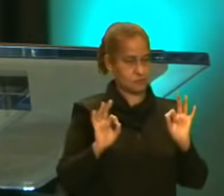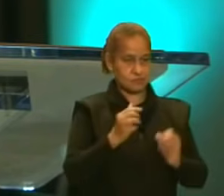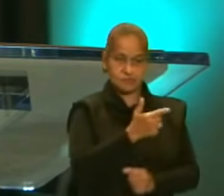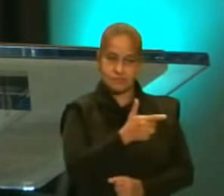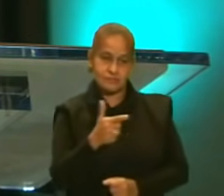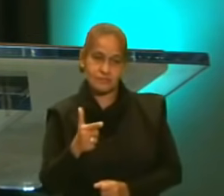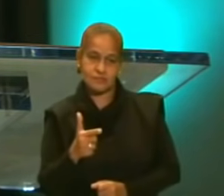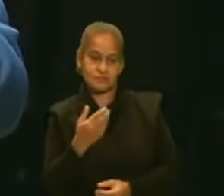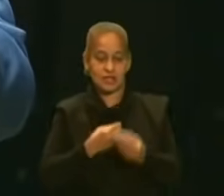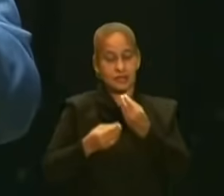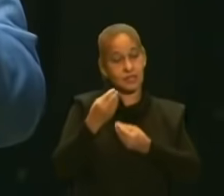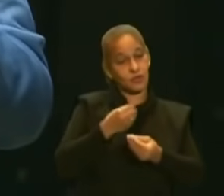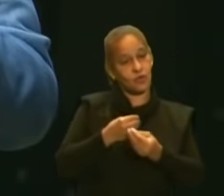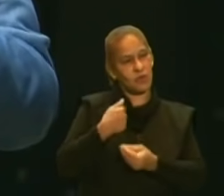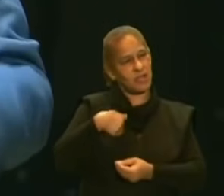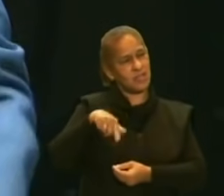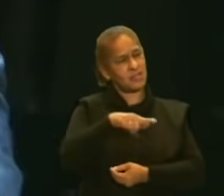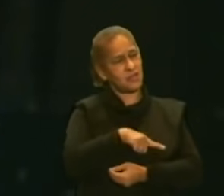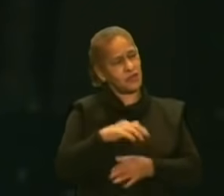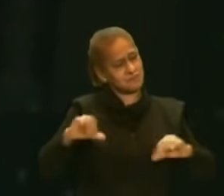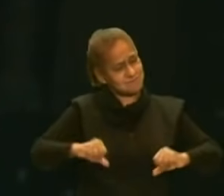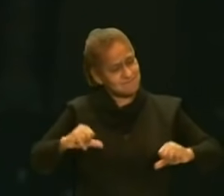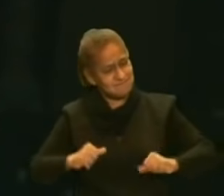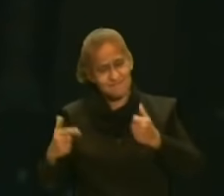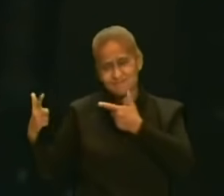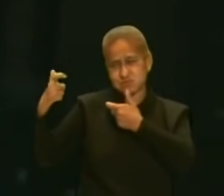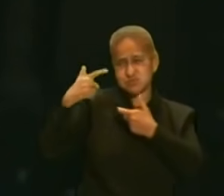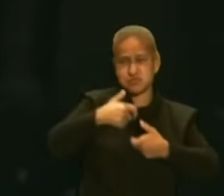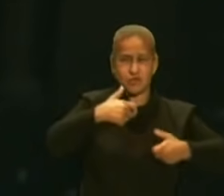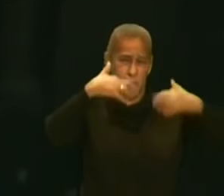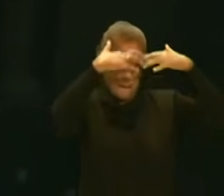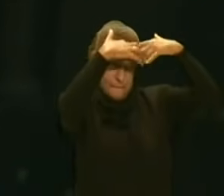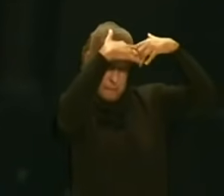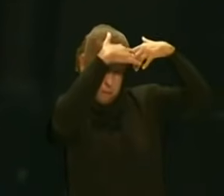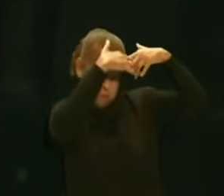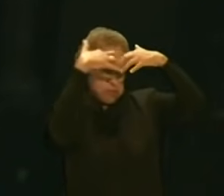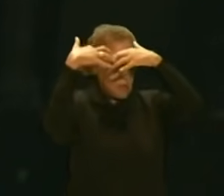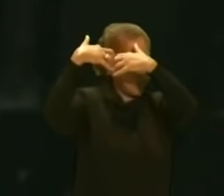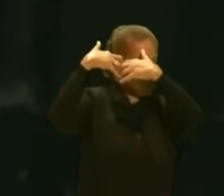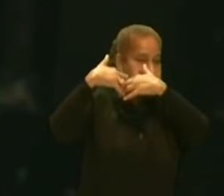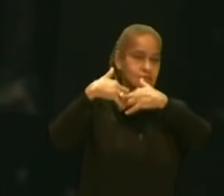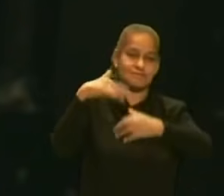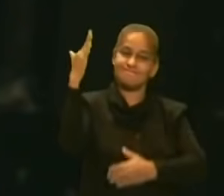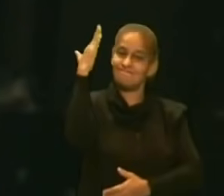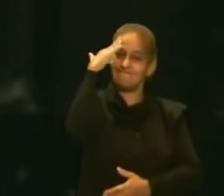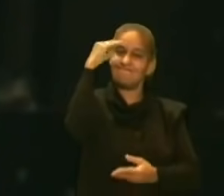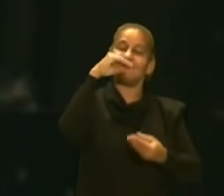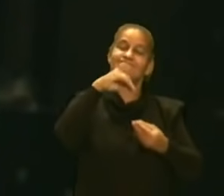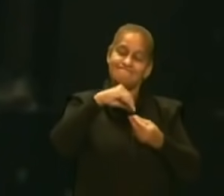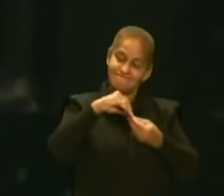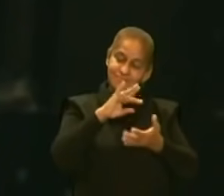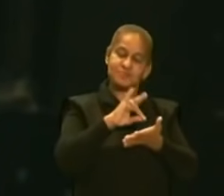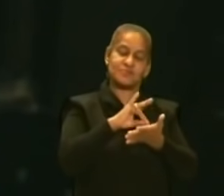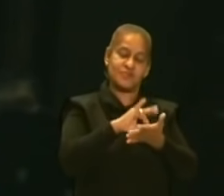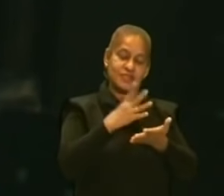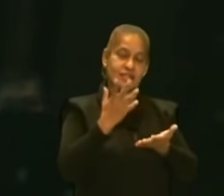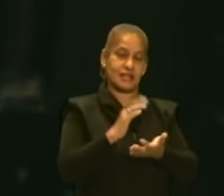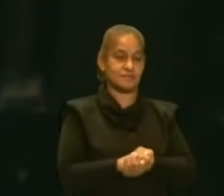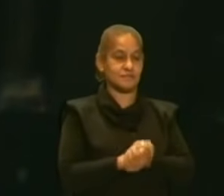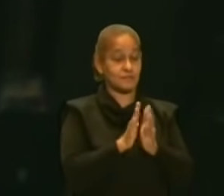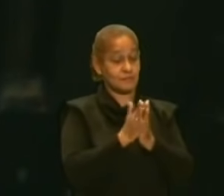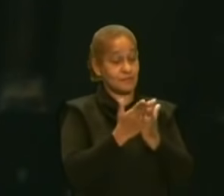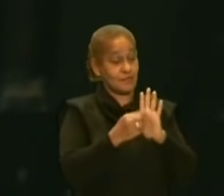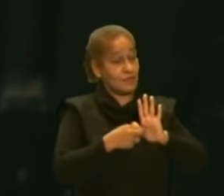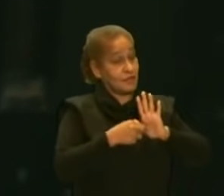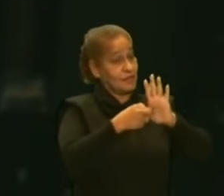E essa é a grande luta para a gente entender. A palavra de